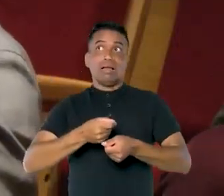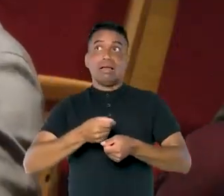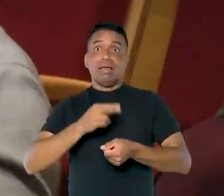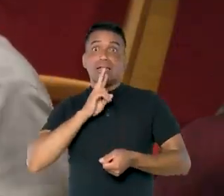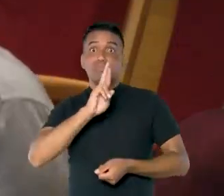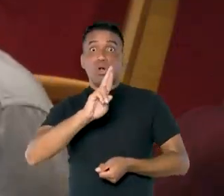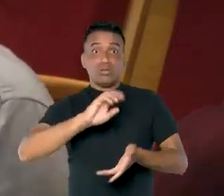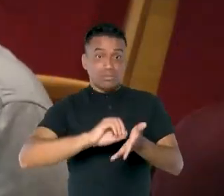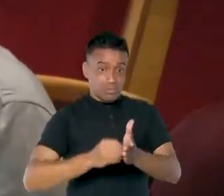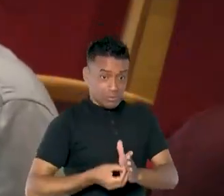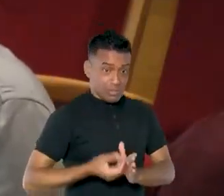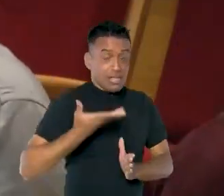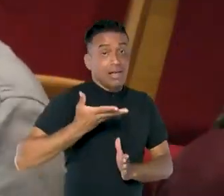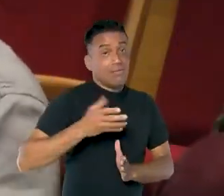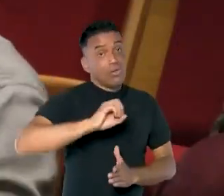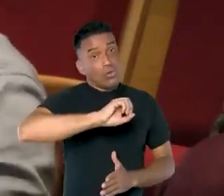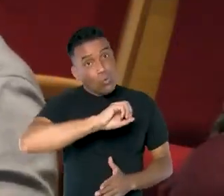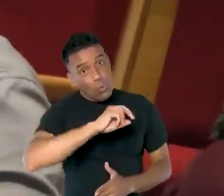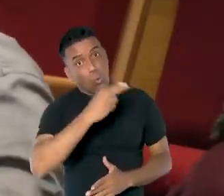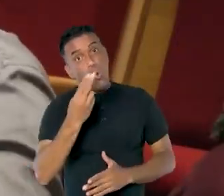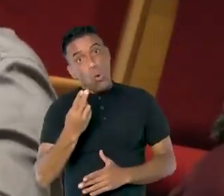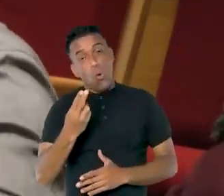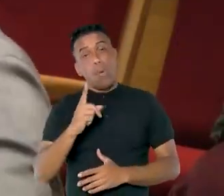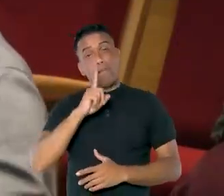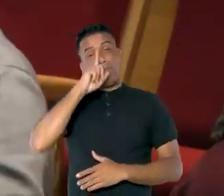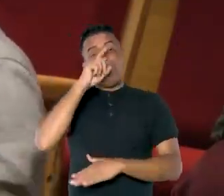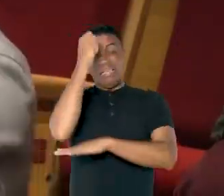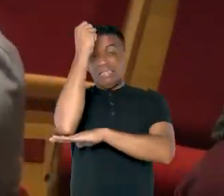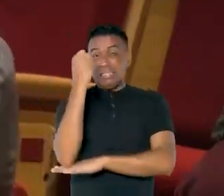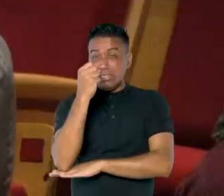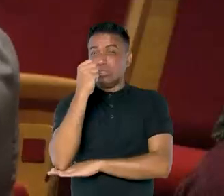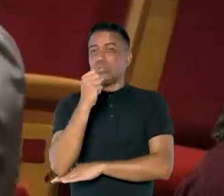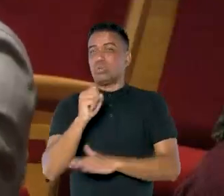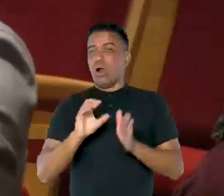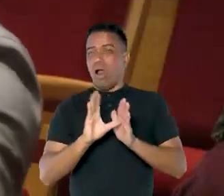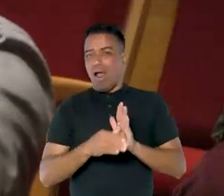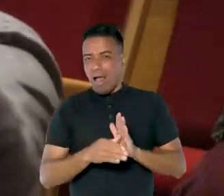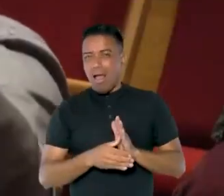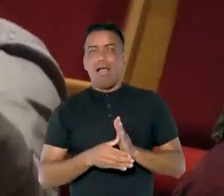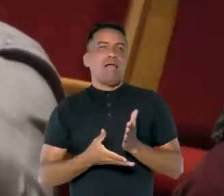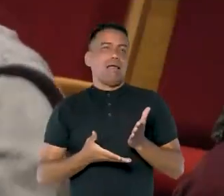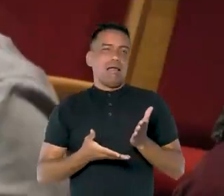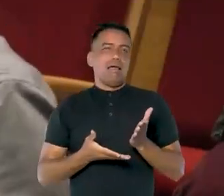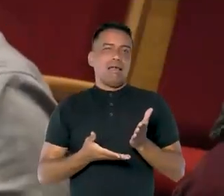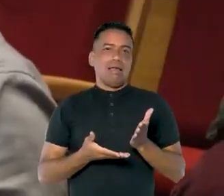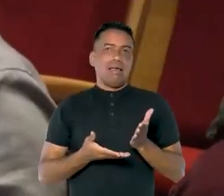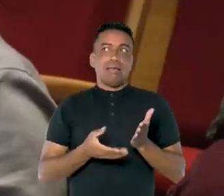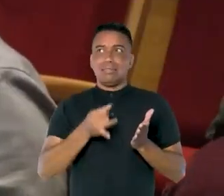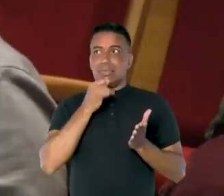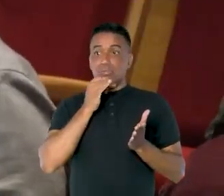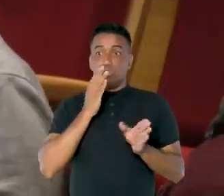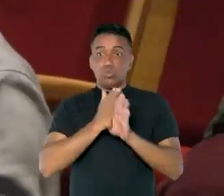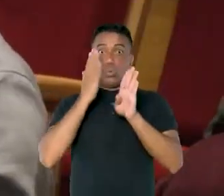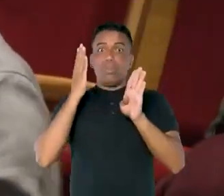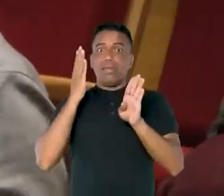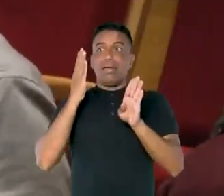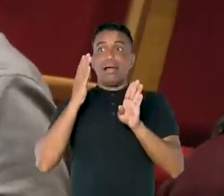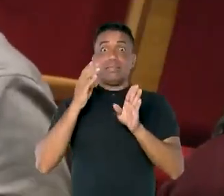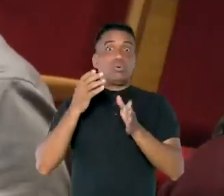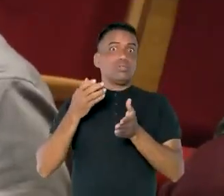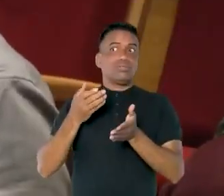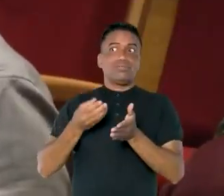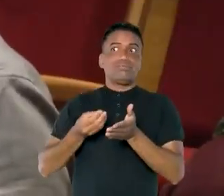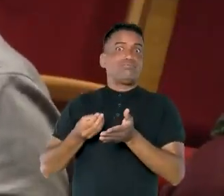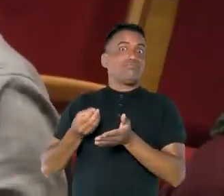esse risco aí de pirataria, de a gente descobrir algo e esse algo for parar lá fora? Você vê com bons